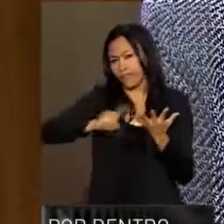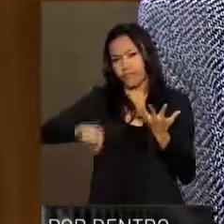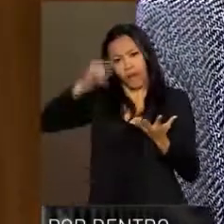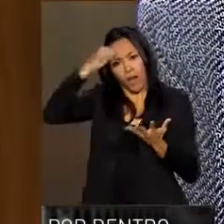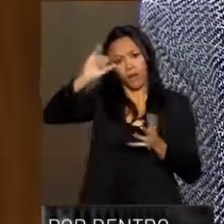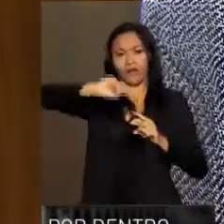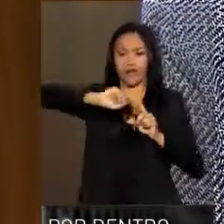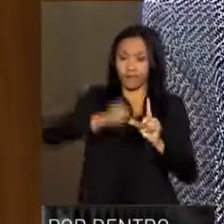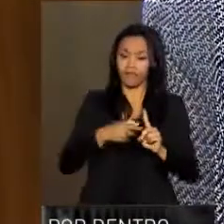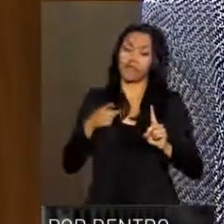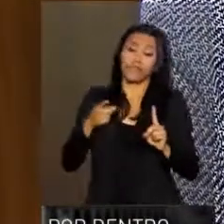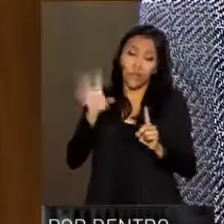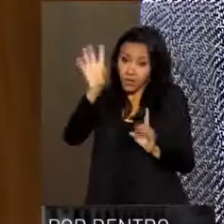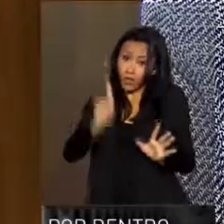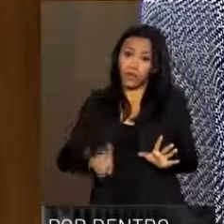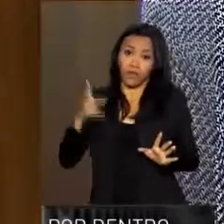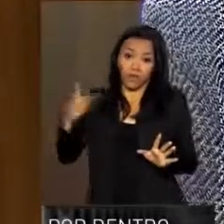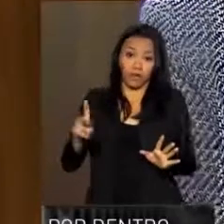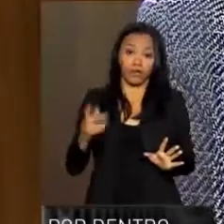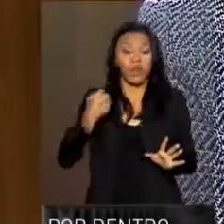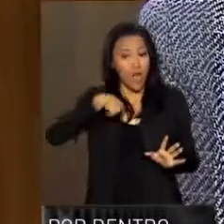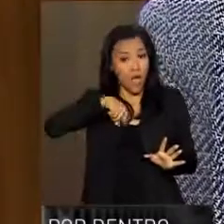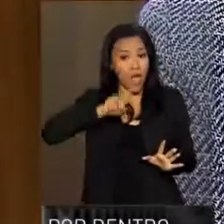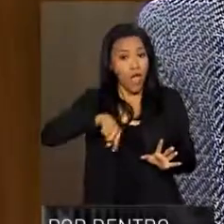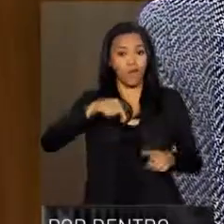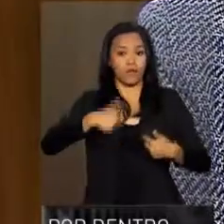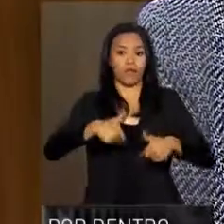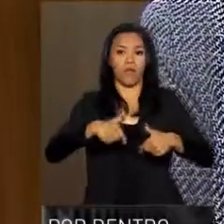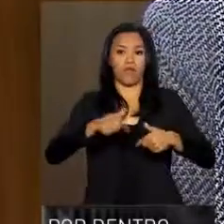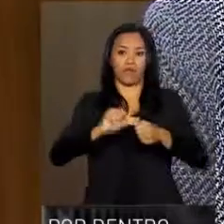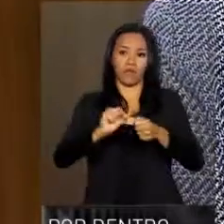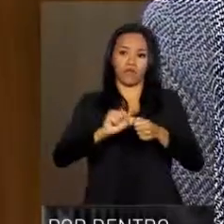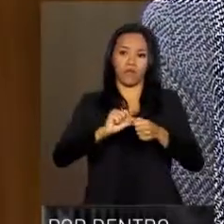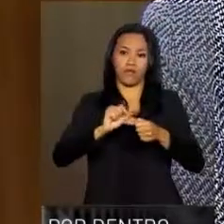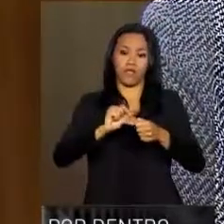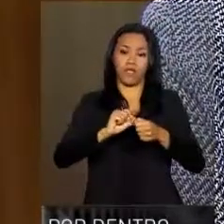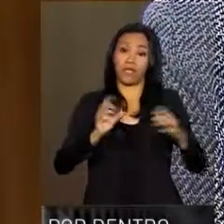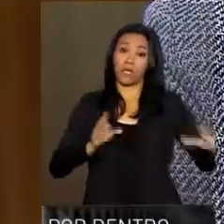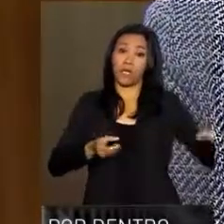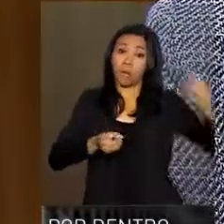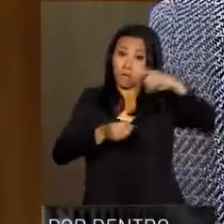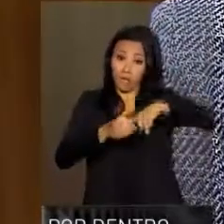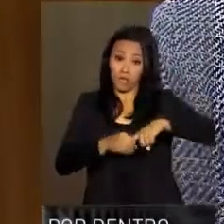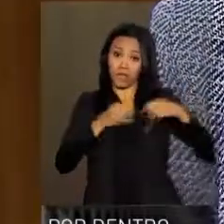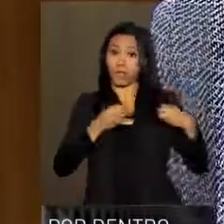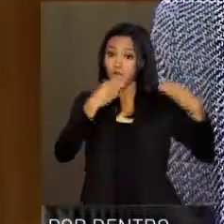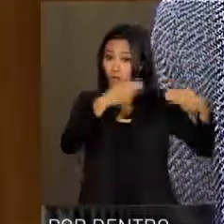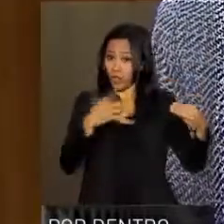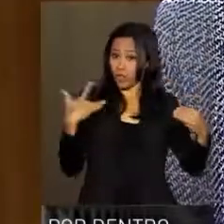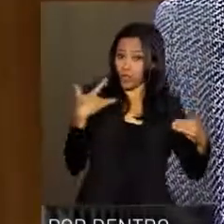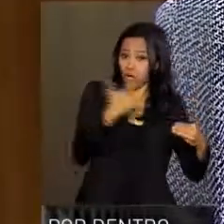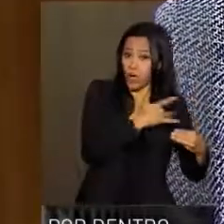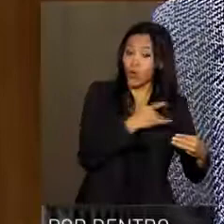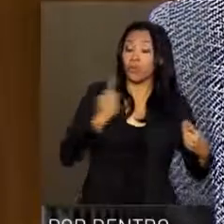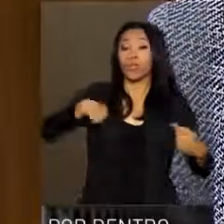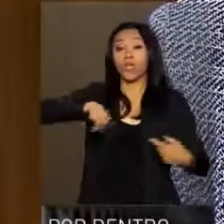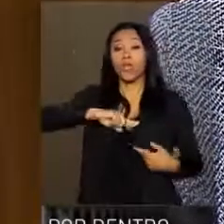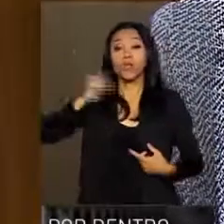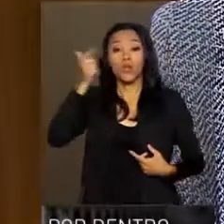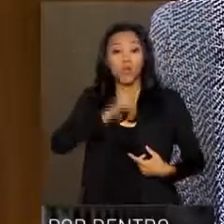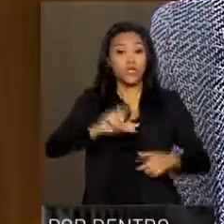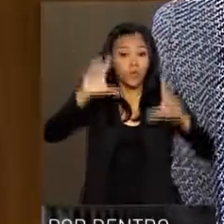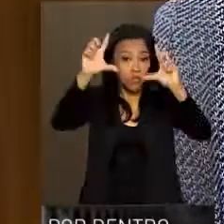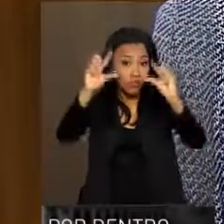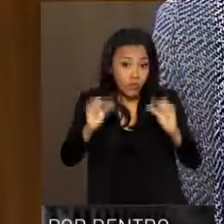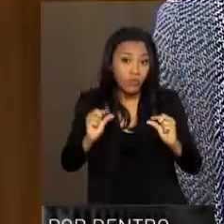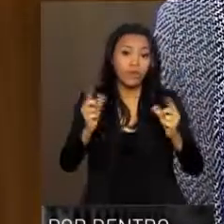então é um trabalho que nós estamos fazendo muito forte com o ministério da saúde para que nós possamos diminuir no caso que